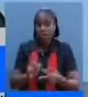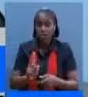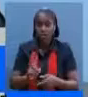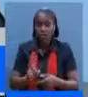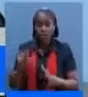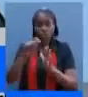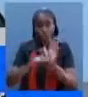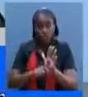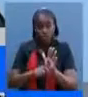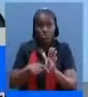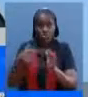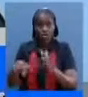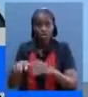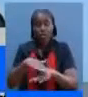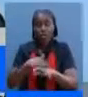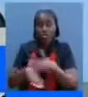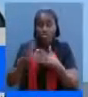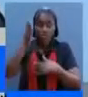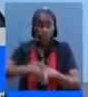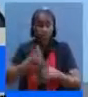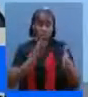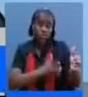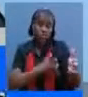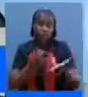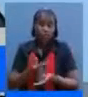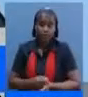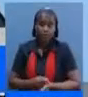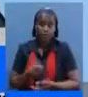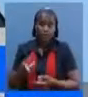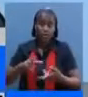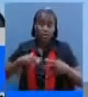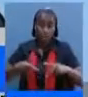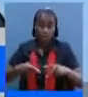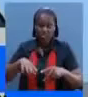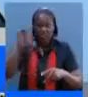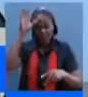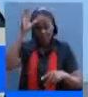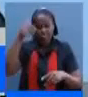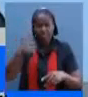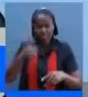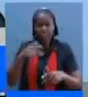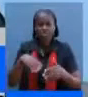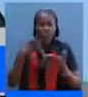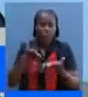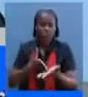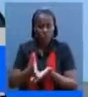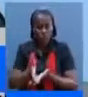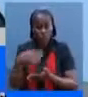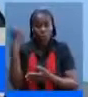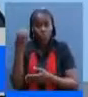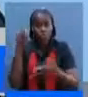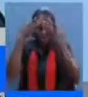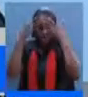ocupasse da realização do direito de oposição, na perspectiva autárquica, capaz de aprofundar a cultura democrática